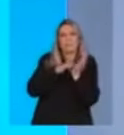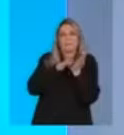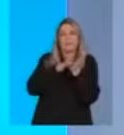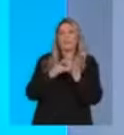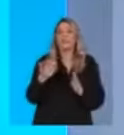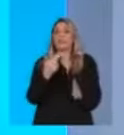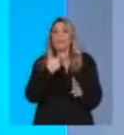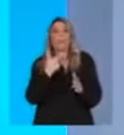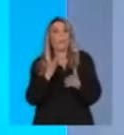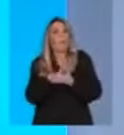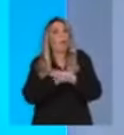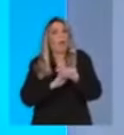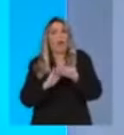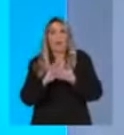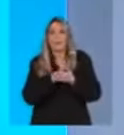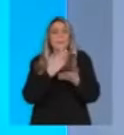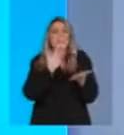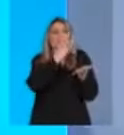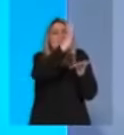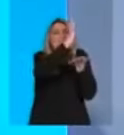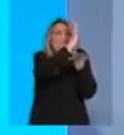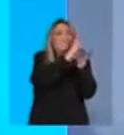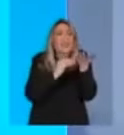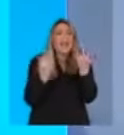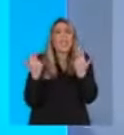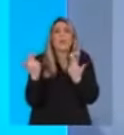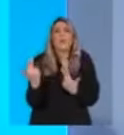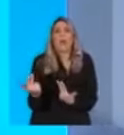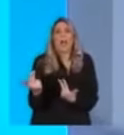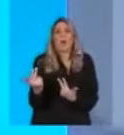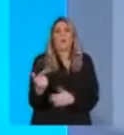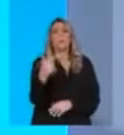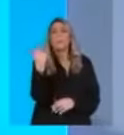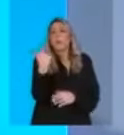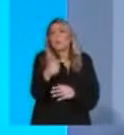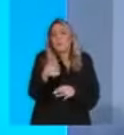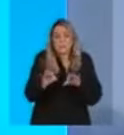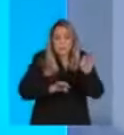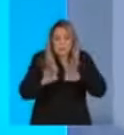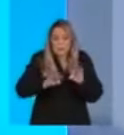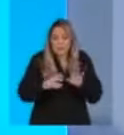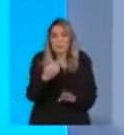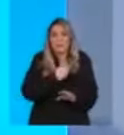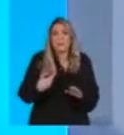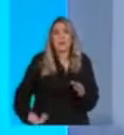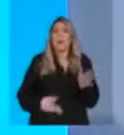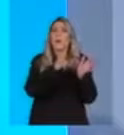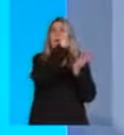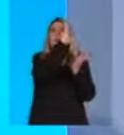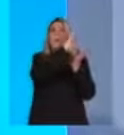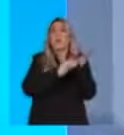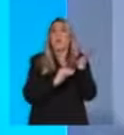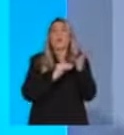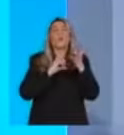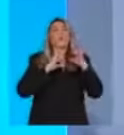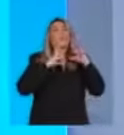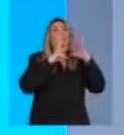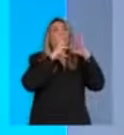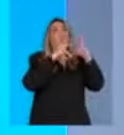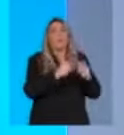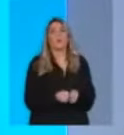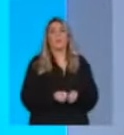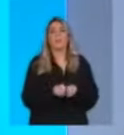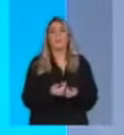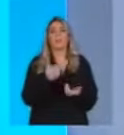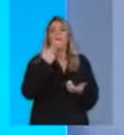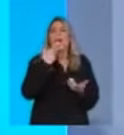outra coisa lá no final mas é uma cópia literal ou seja não tem programa de governo copiaram uma algo que e